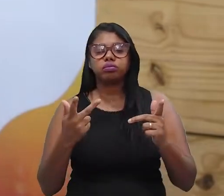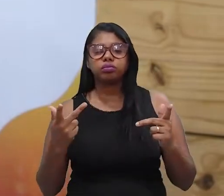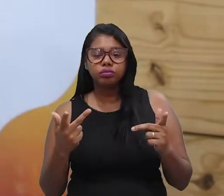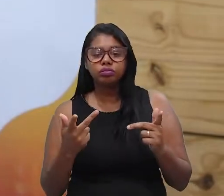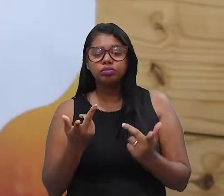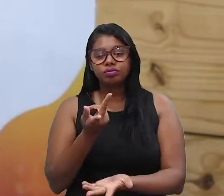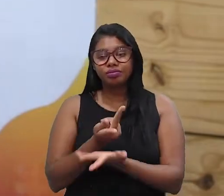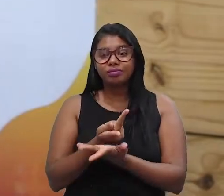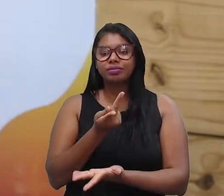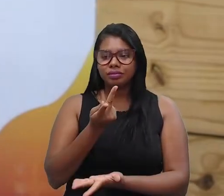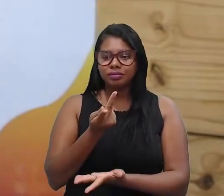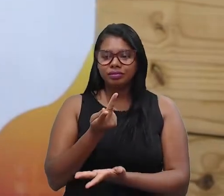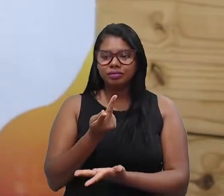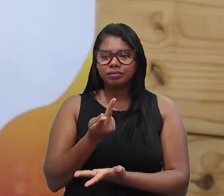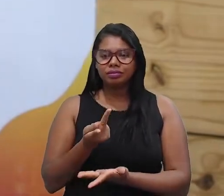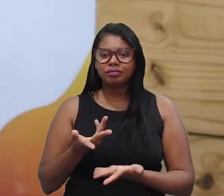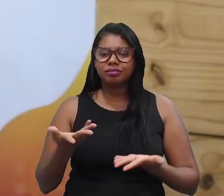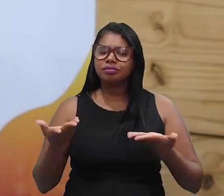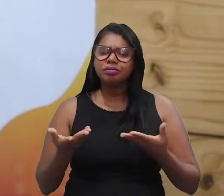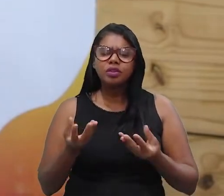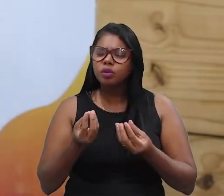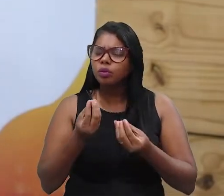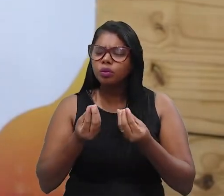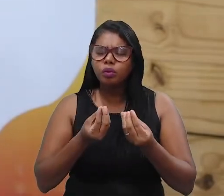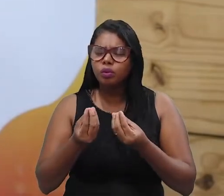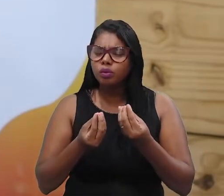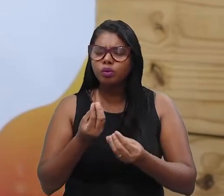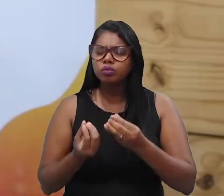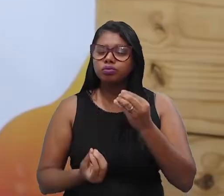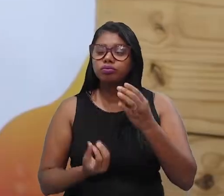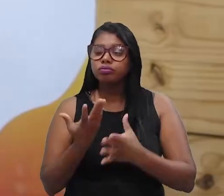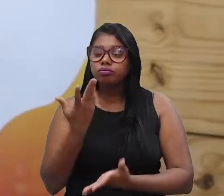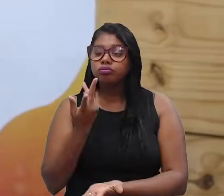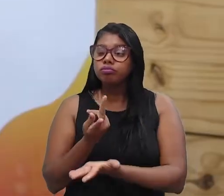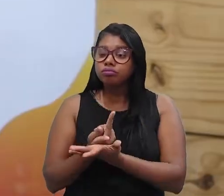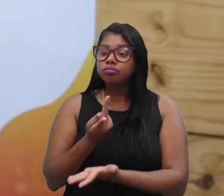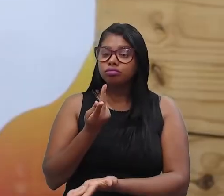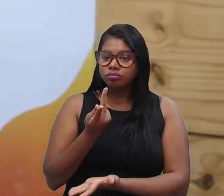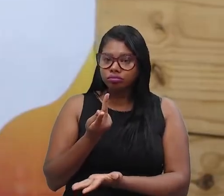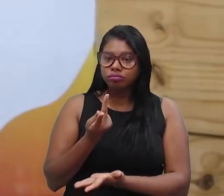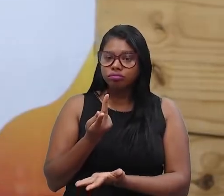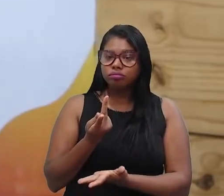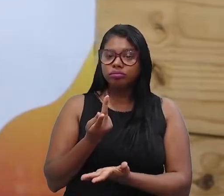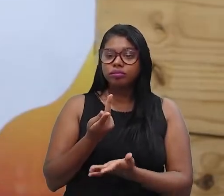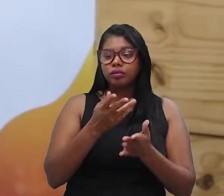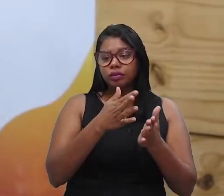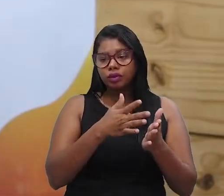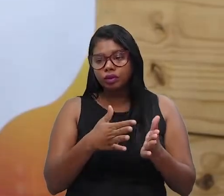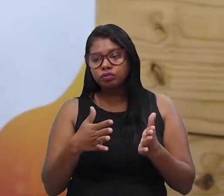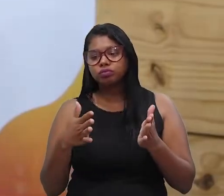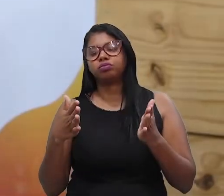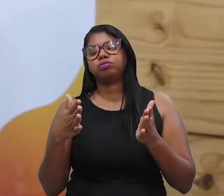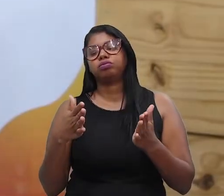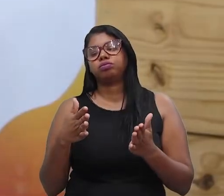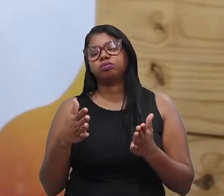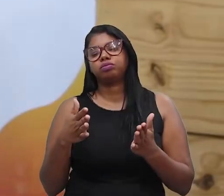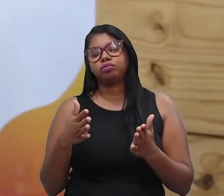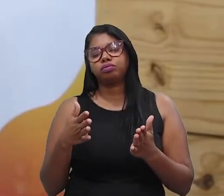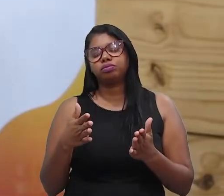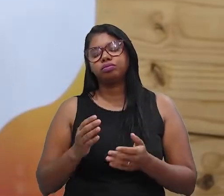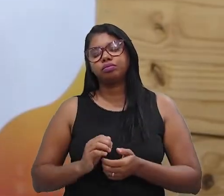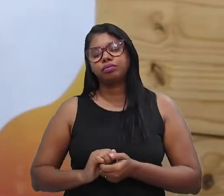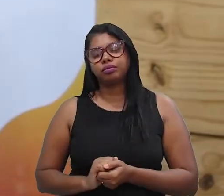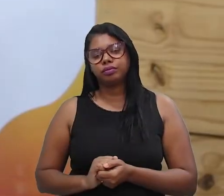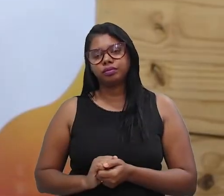que está acontecendo na atualidade. Mas como foi que isso aconteceu e de que forma o período isso pôde acontecer? Bom,